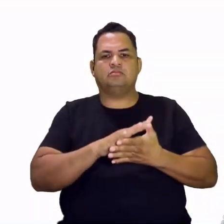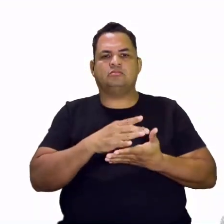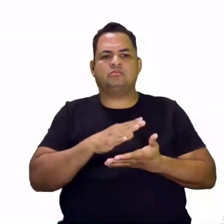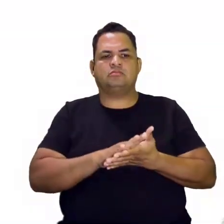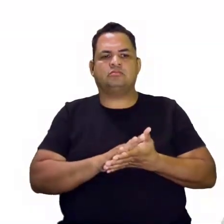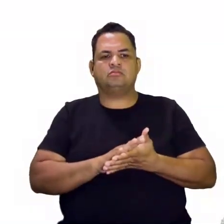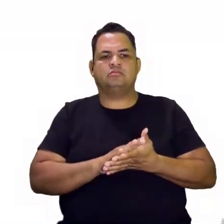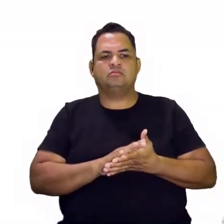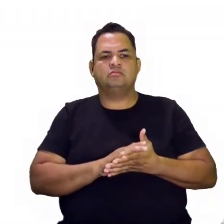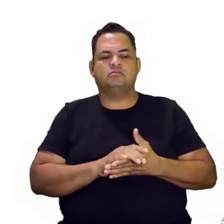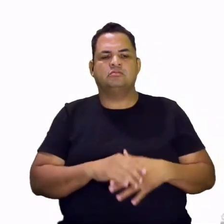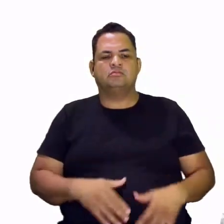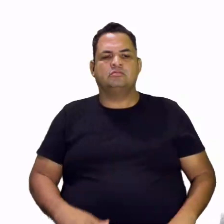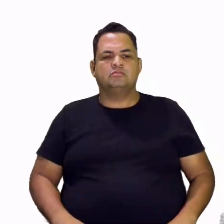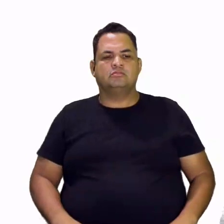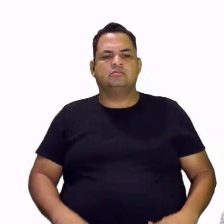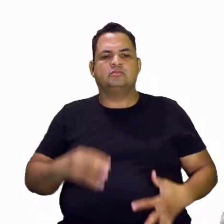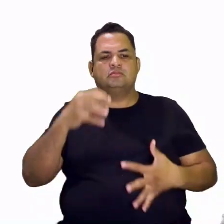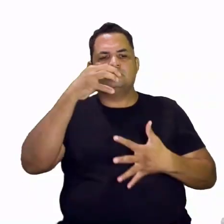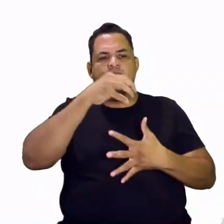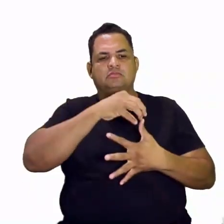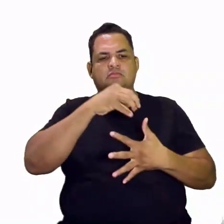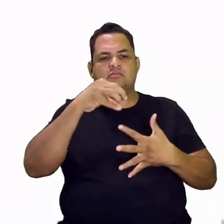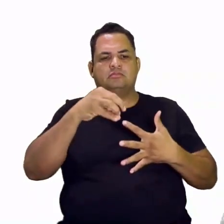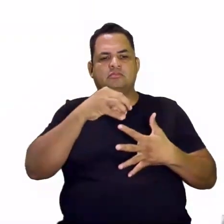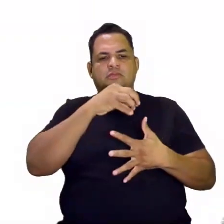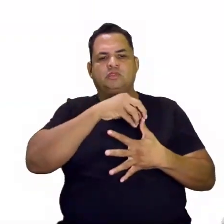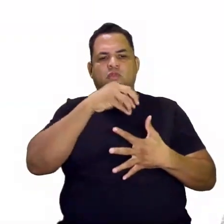ao reino